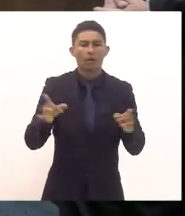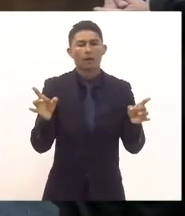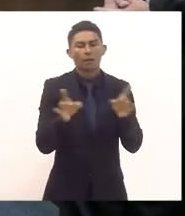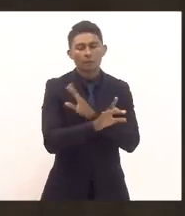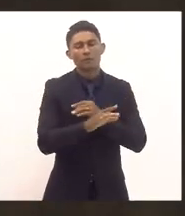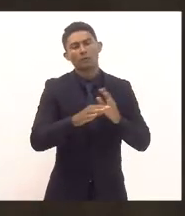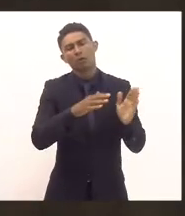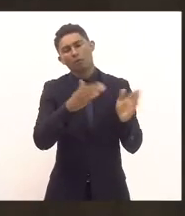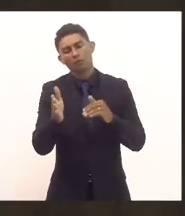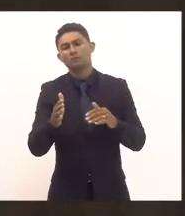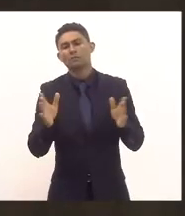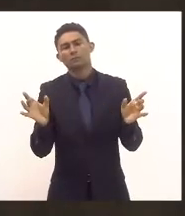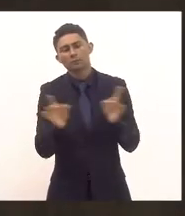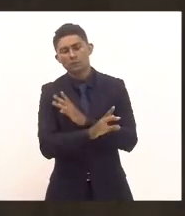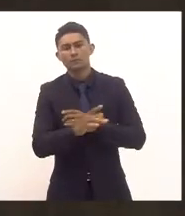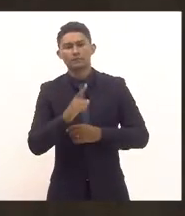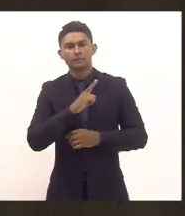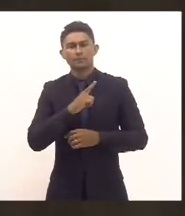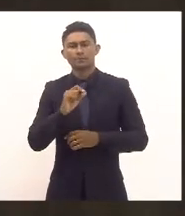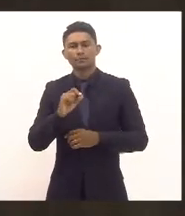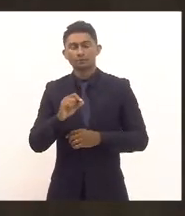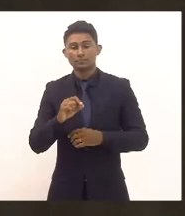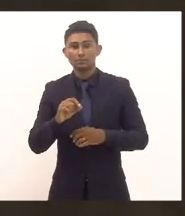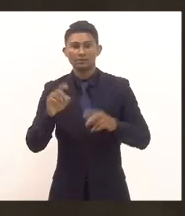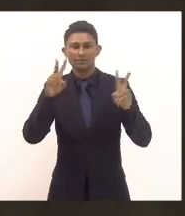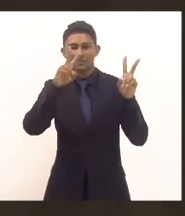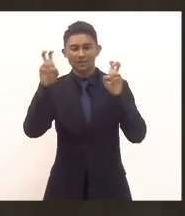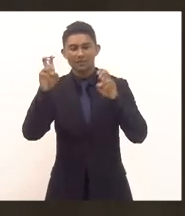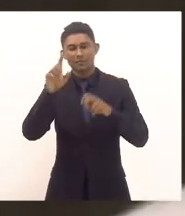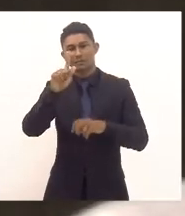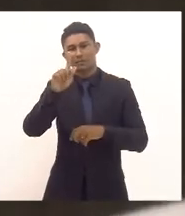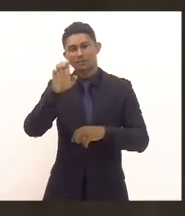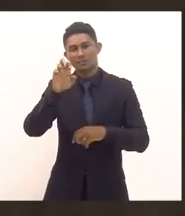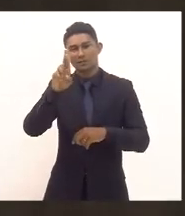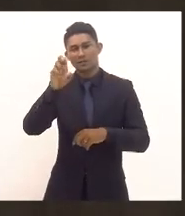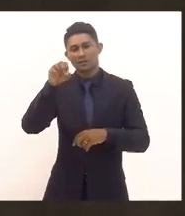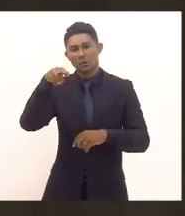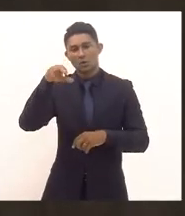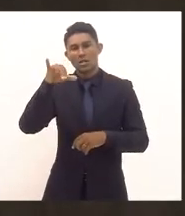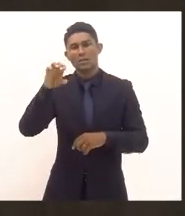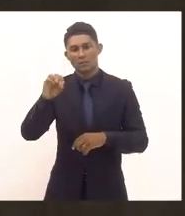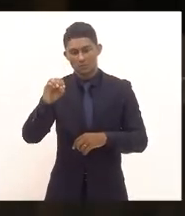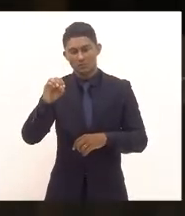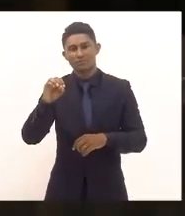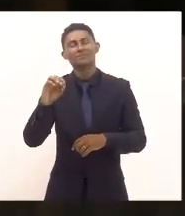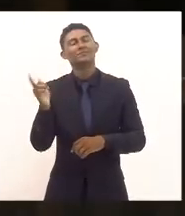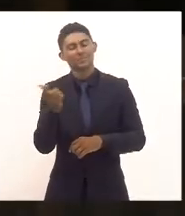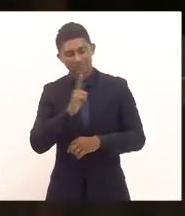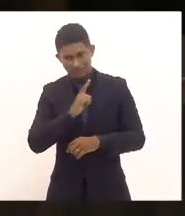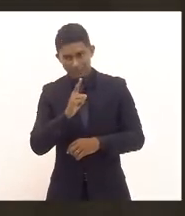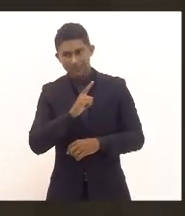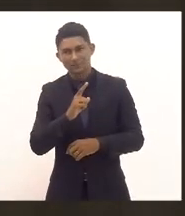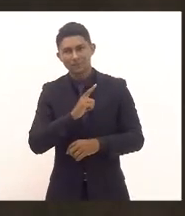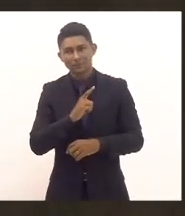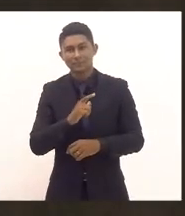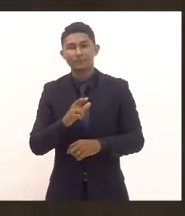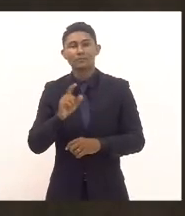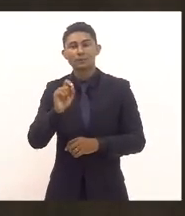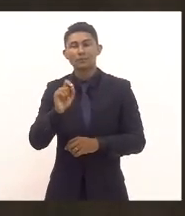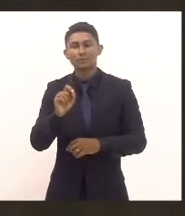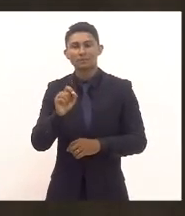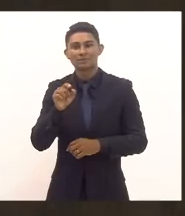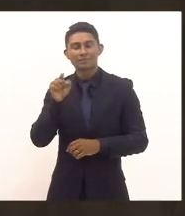a gente ouvia Jerônimo O Herói do Sertão Herodes filho de